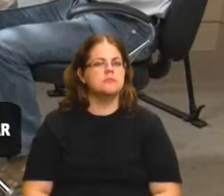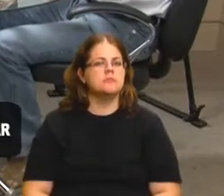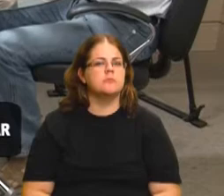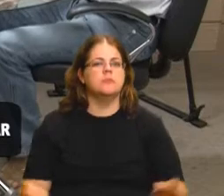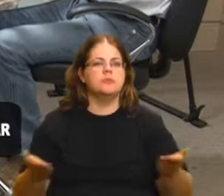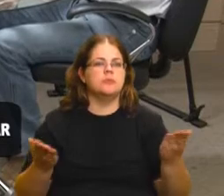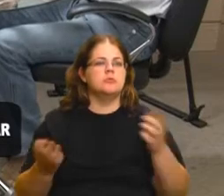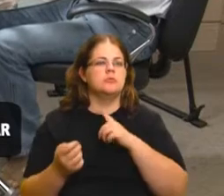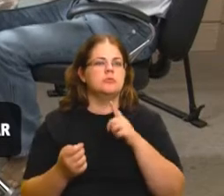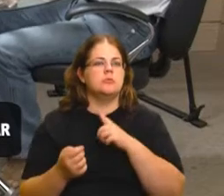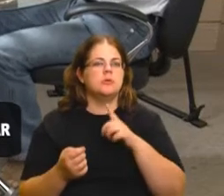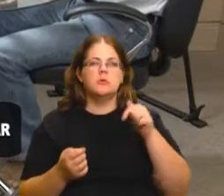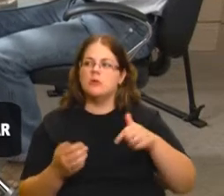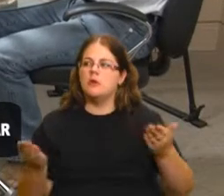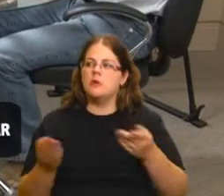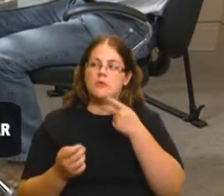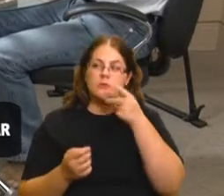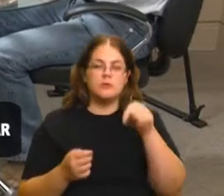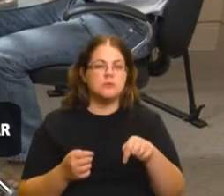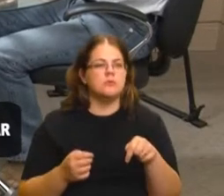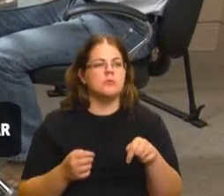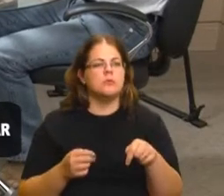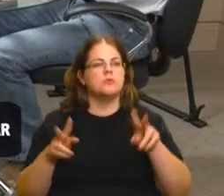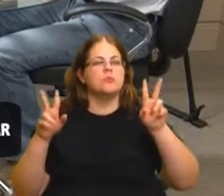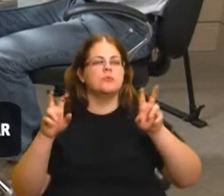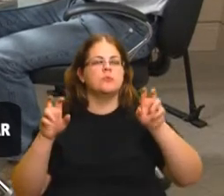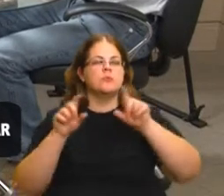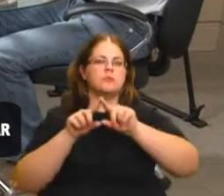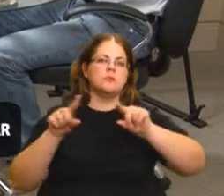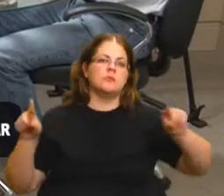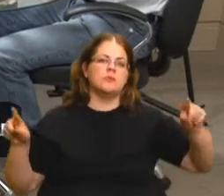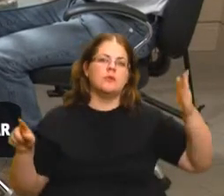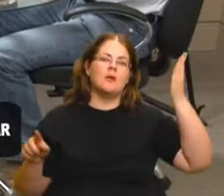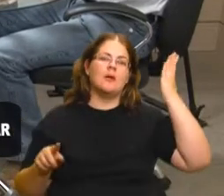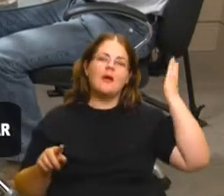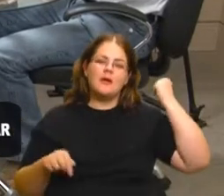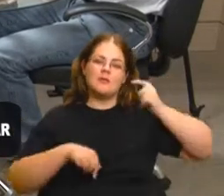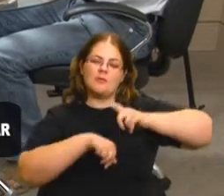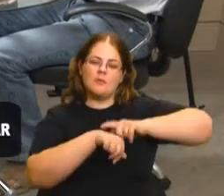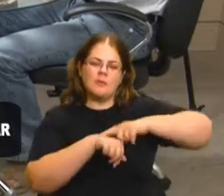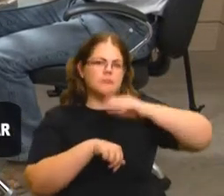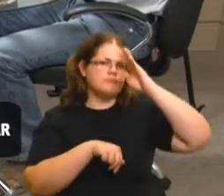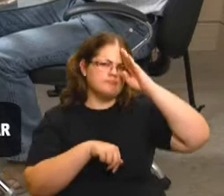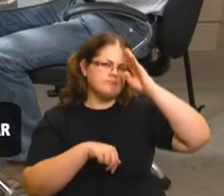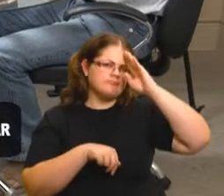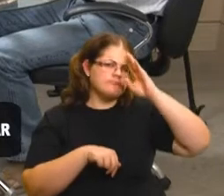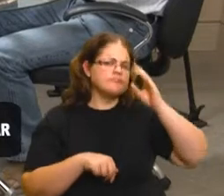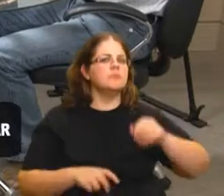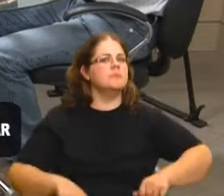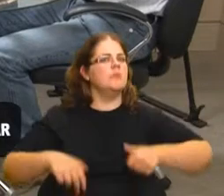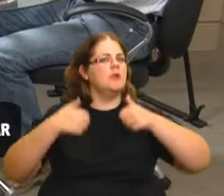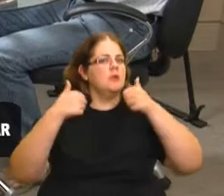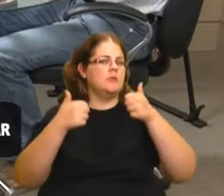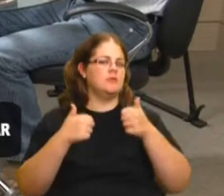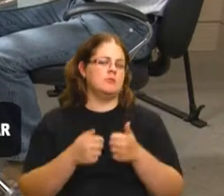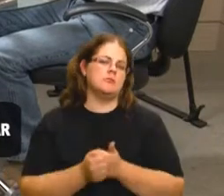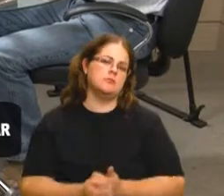Quando se ouve hoje, e agora eu vou a expressão, na época da ditadura era